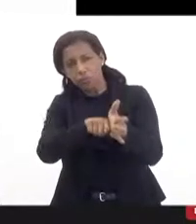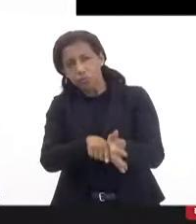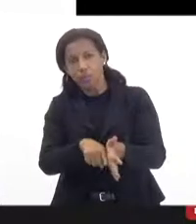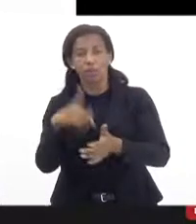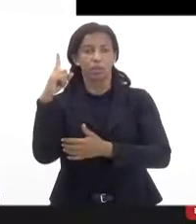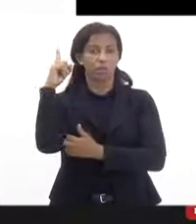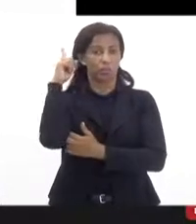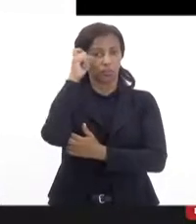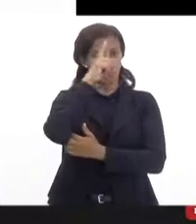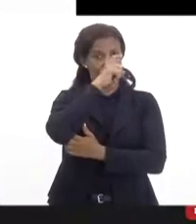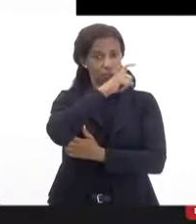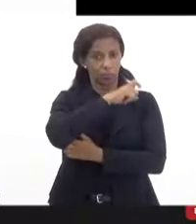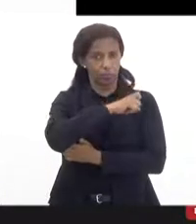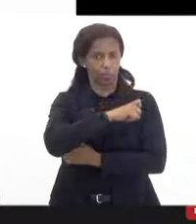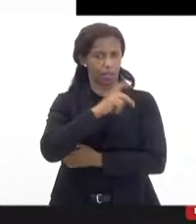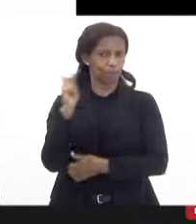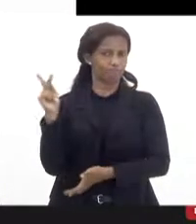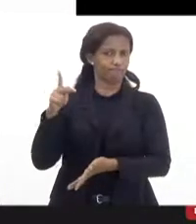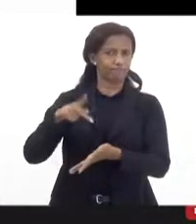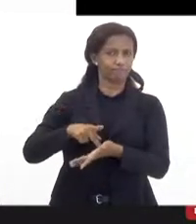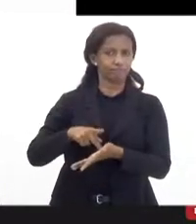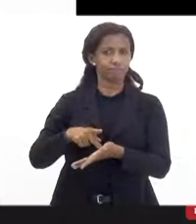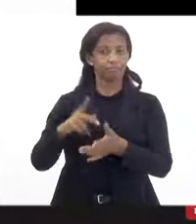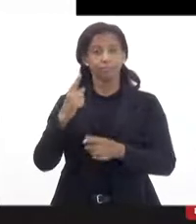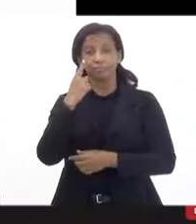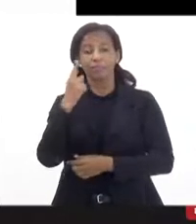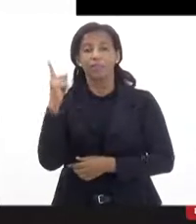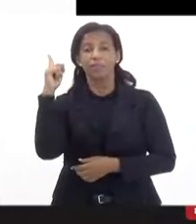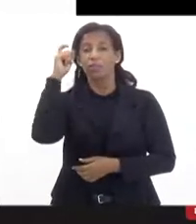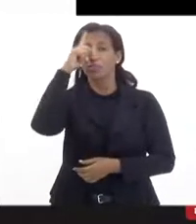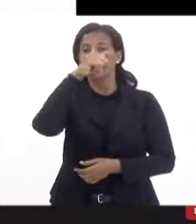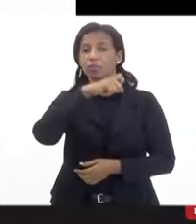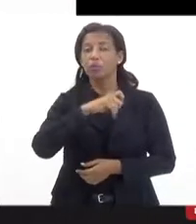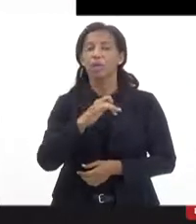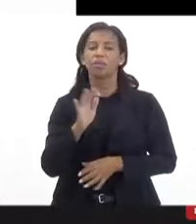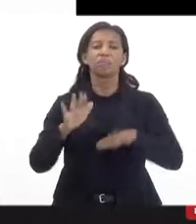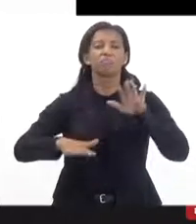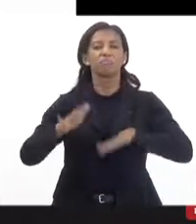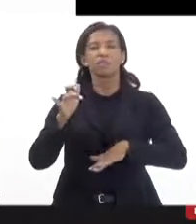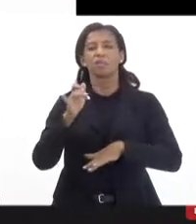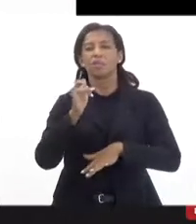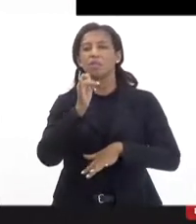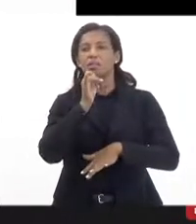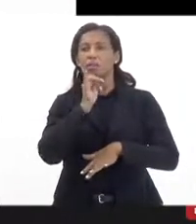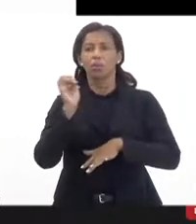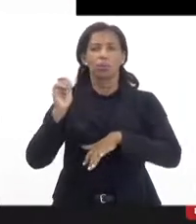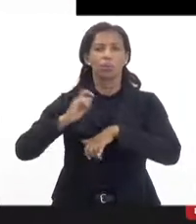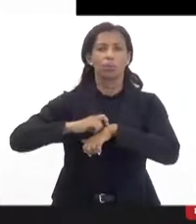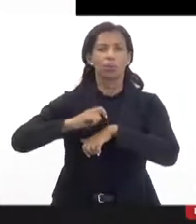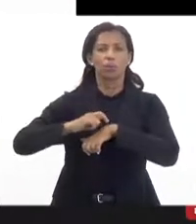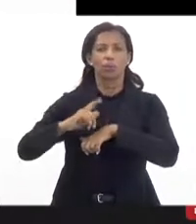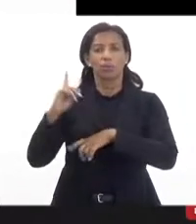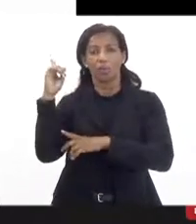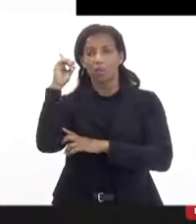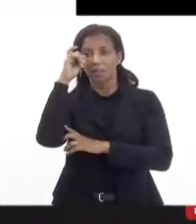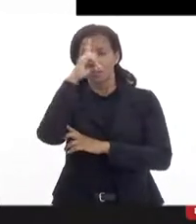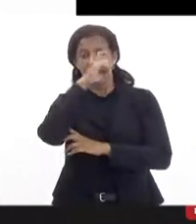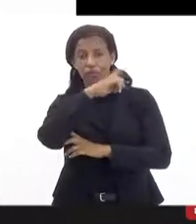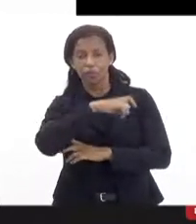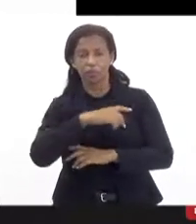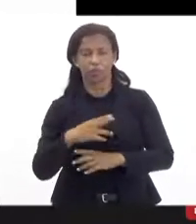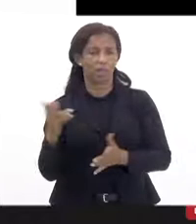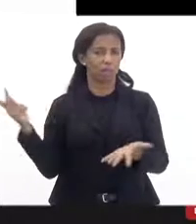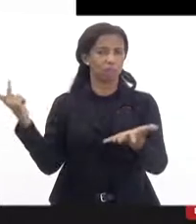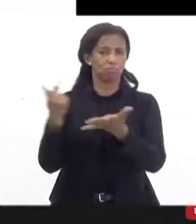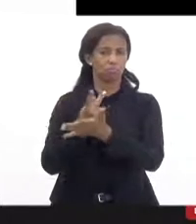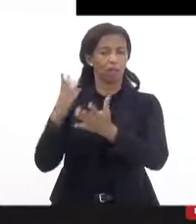de realização. Né? Então, se a dificuldade, aqui às vezes o termo pode ter causado alguma confusão, mas é a dificuldade de